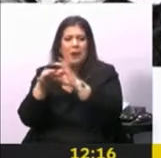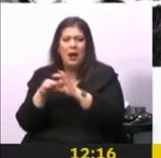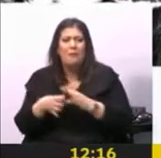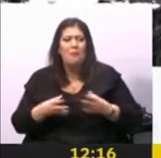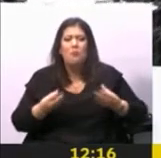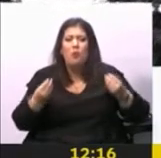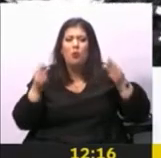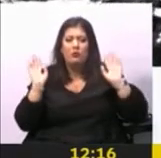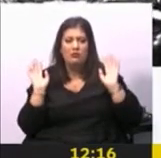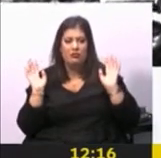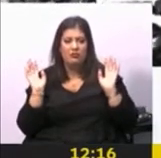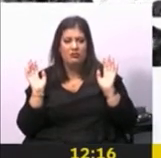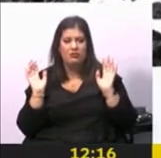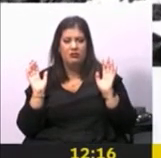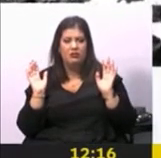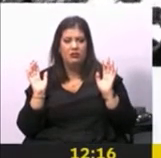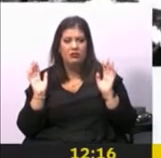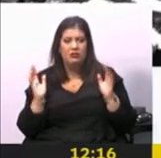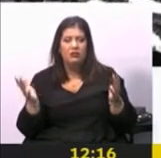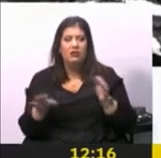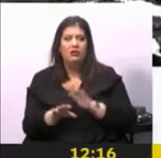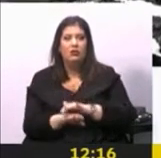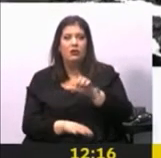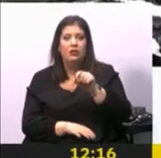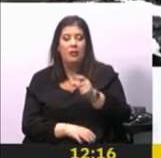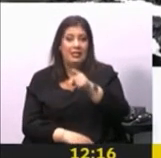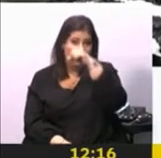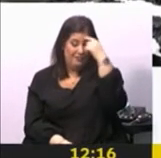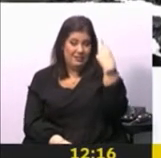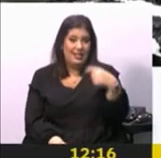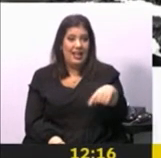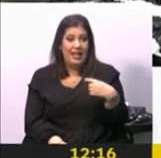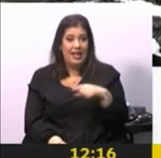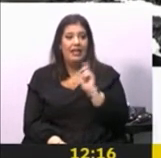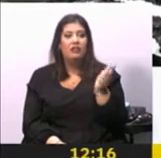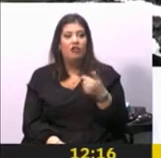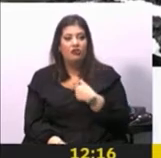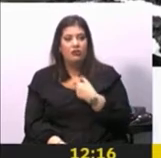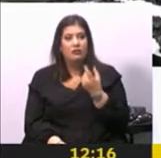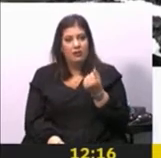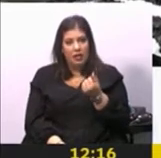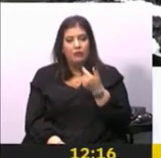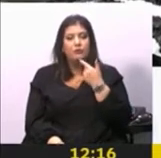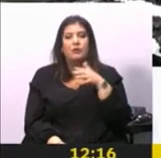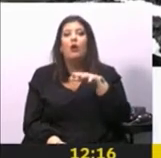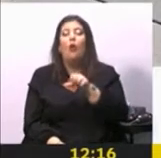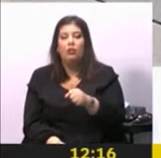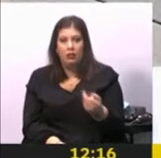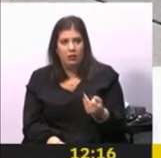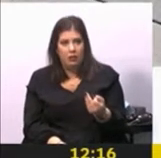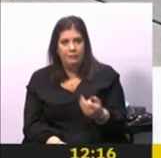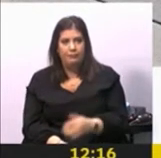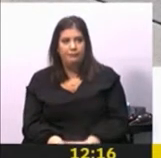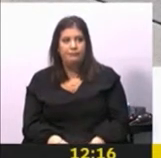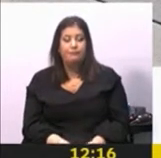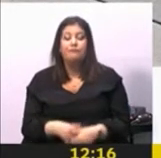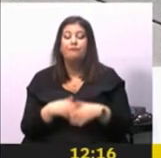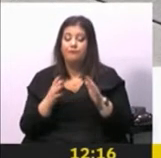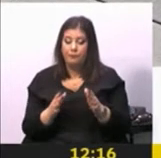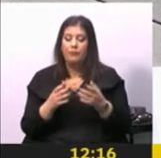desse dinheiro. É também por isso mais difícil de chegar a esse dinheiro. Repare,